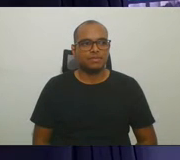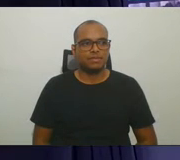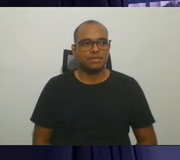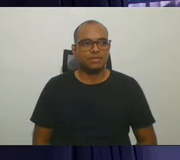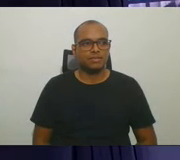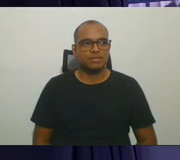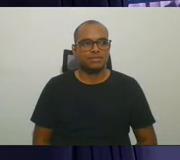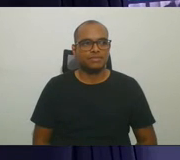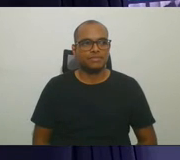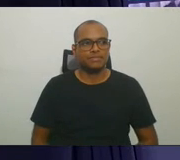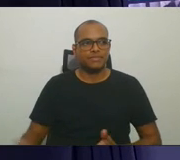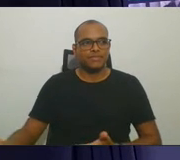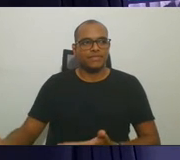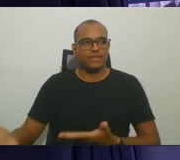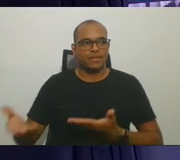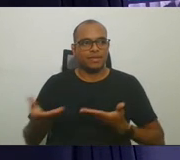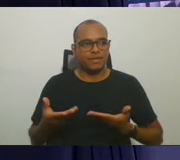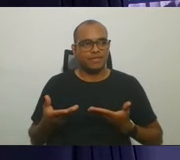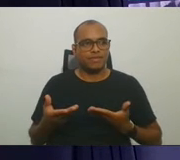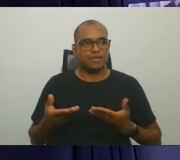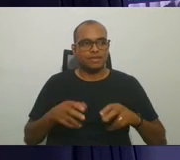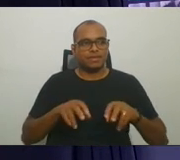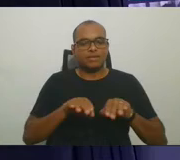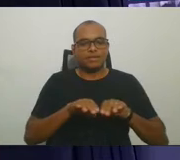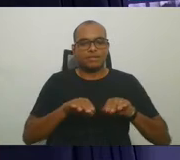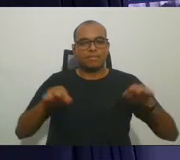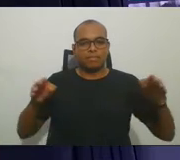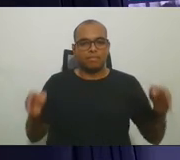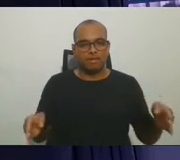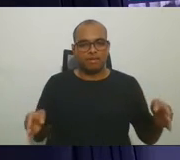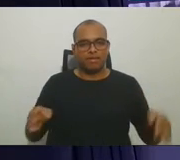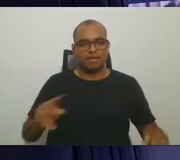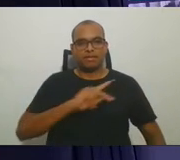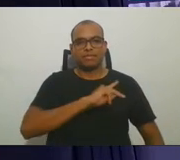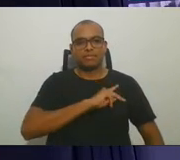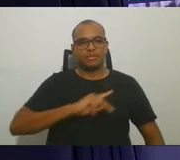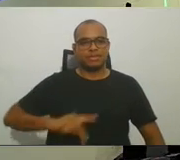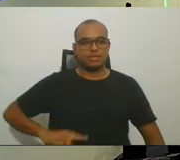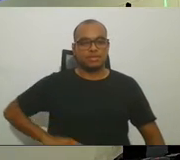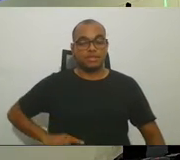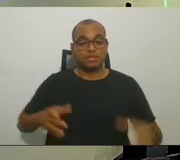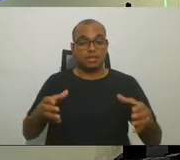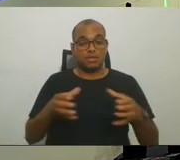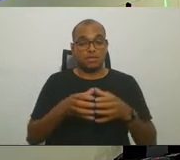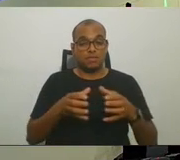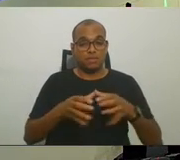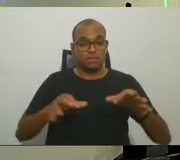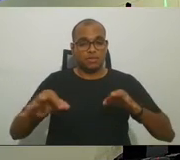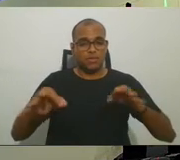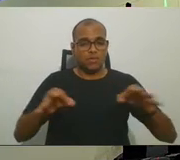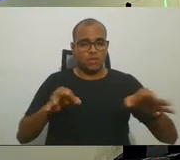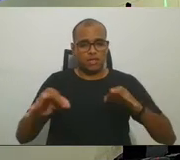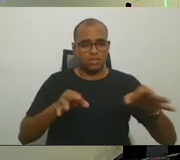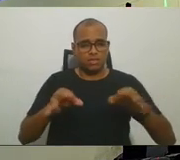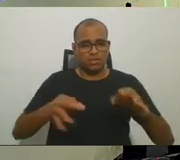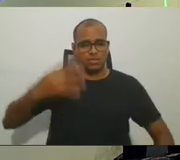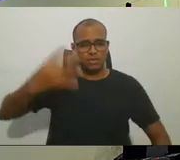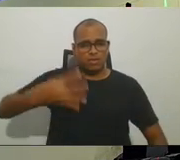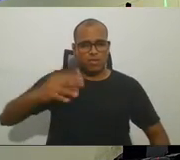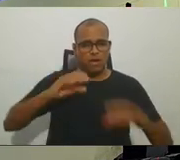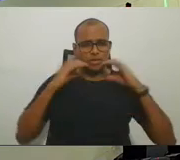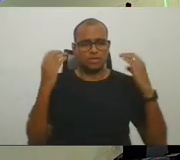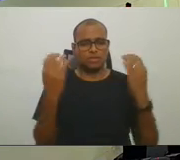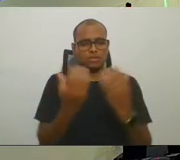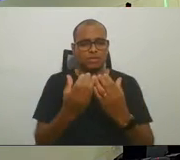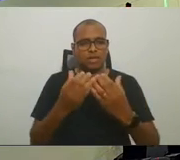Convidamos ao palco também a presidente da comissão organizadora do 4º Congresso Ibero-Americano